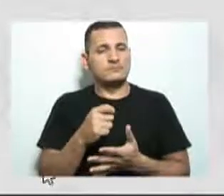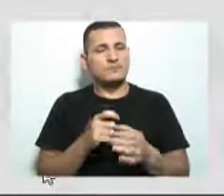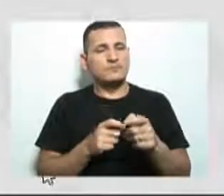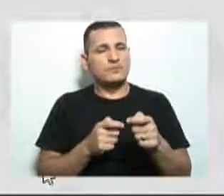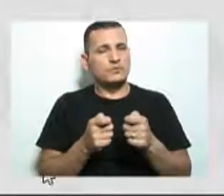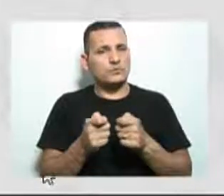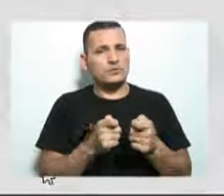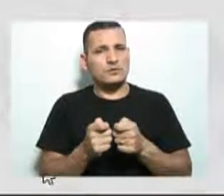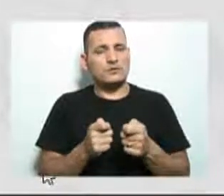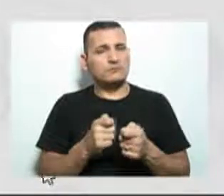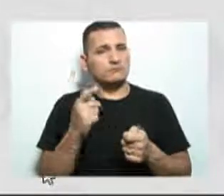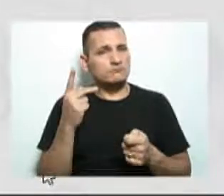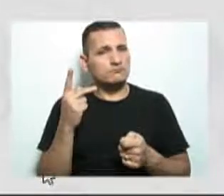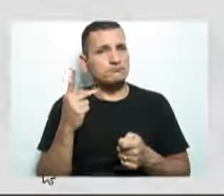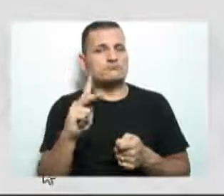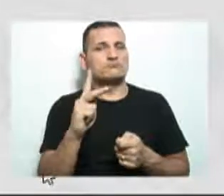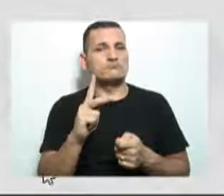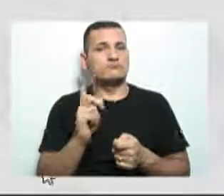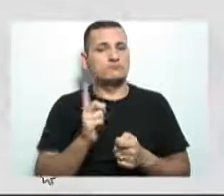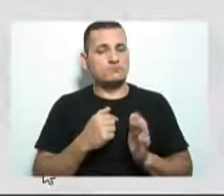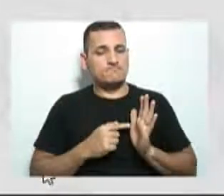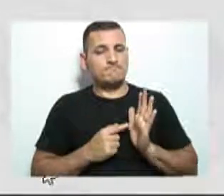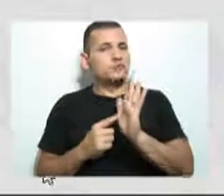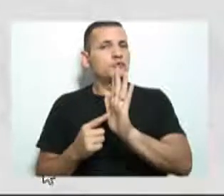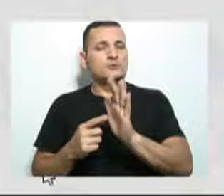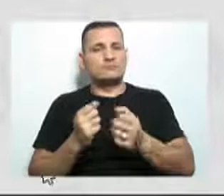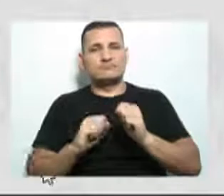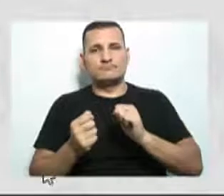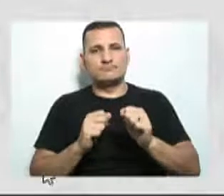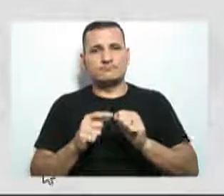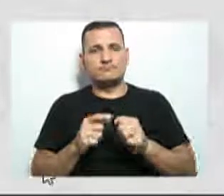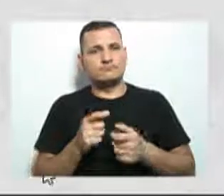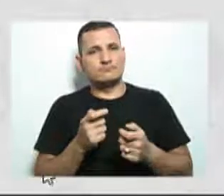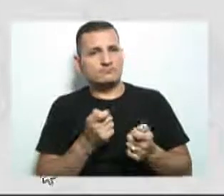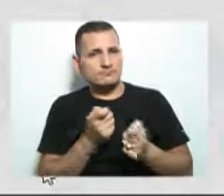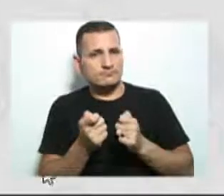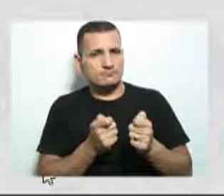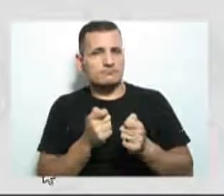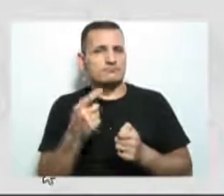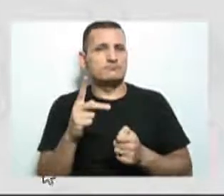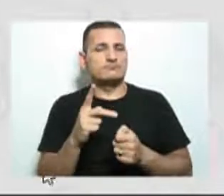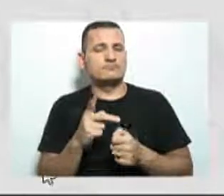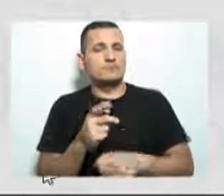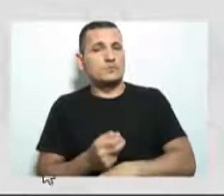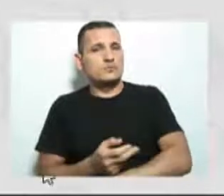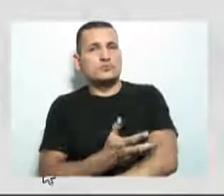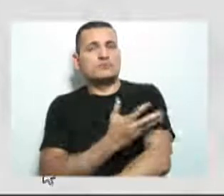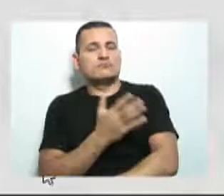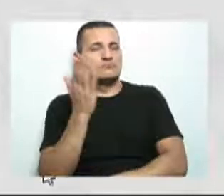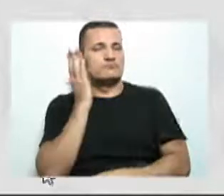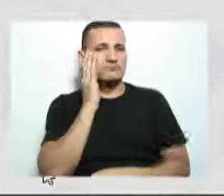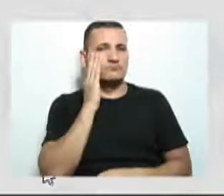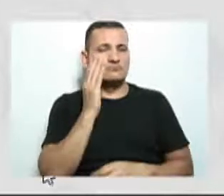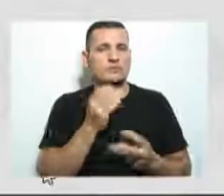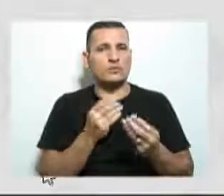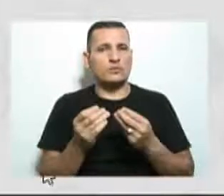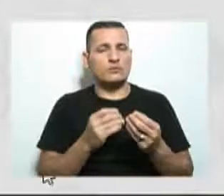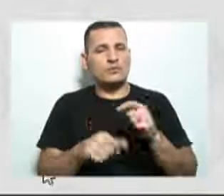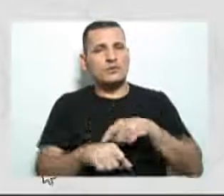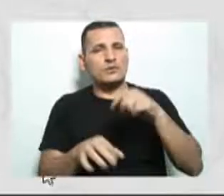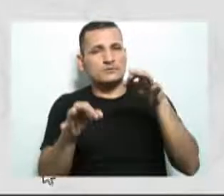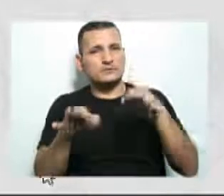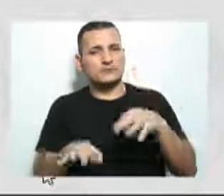si mesmo, não mostrar essa ansiedade. Trabalhe seu controle emocional para saber a hora certa de dar o bote.